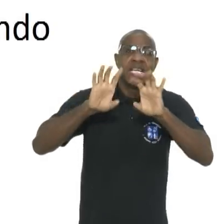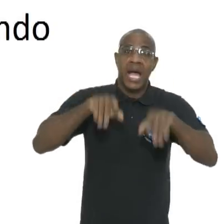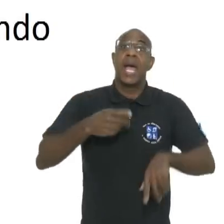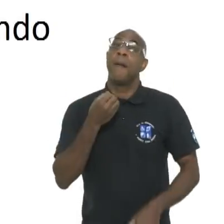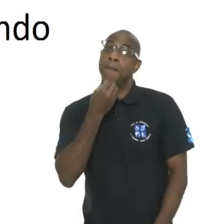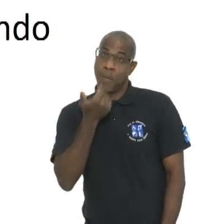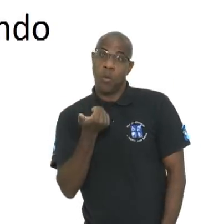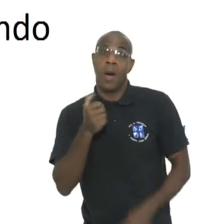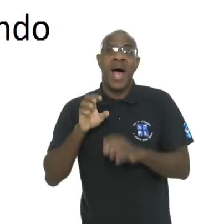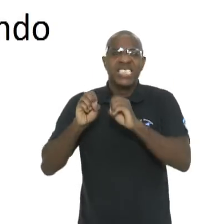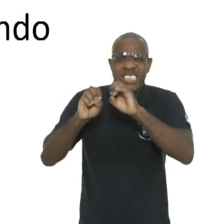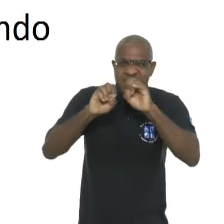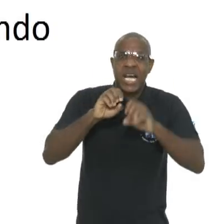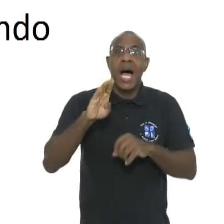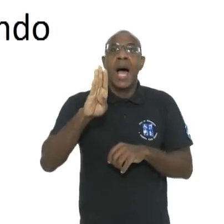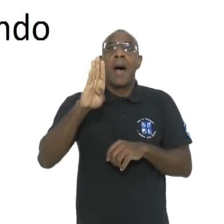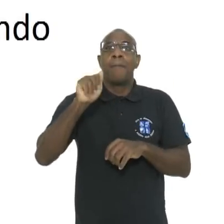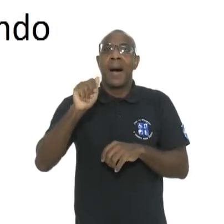ao ser humano.